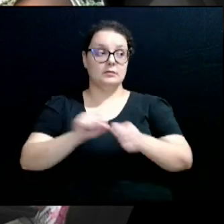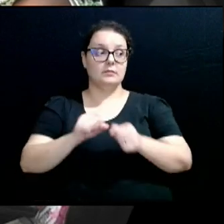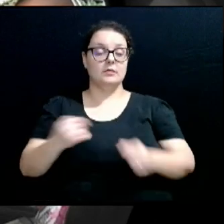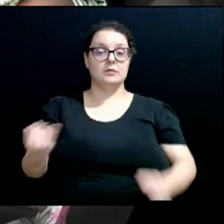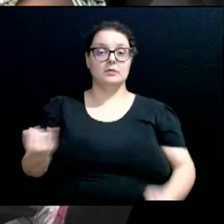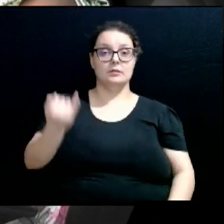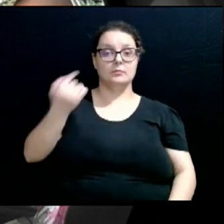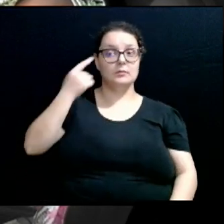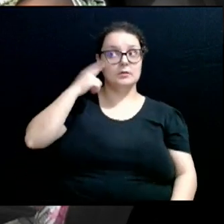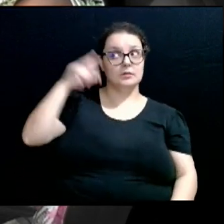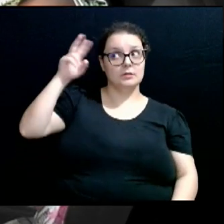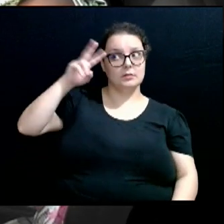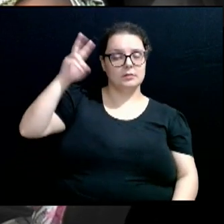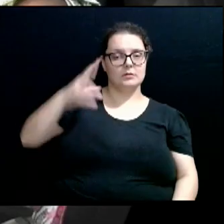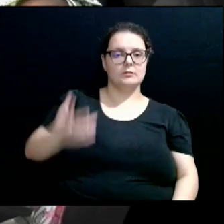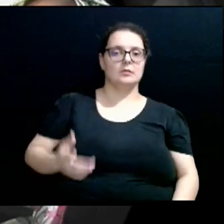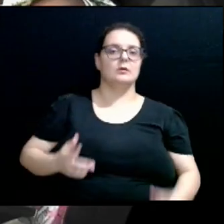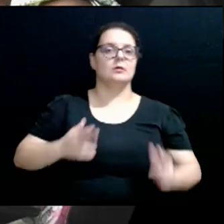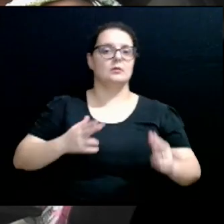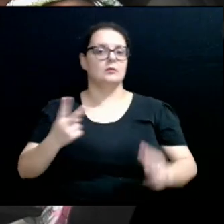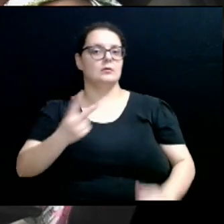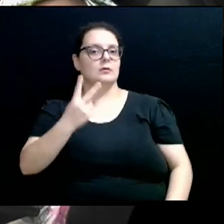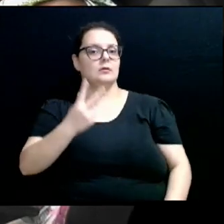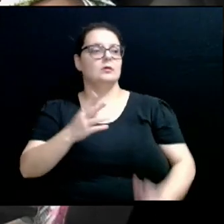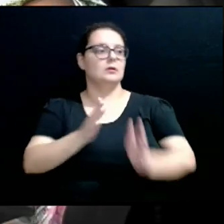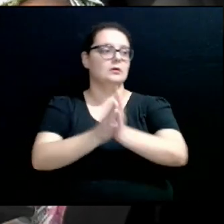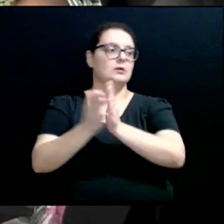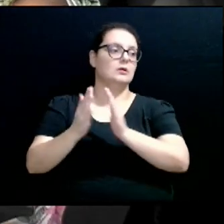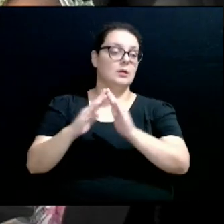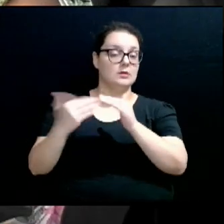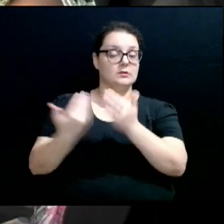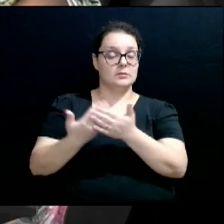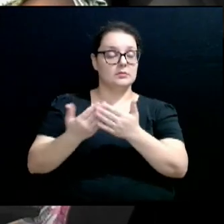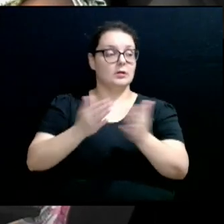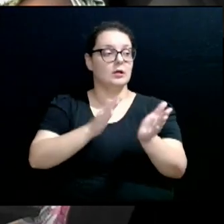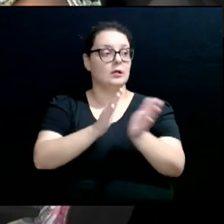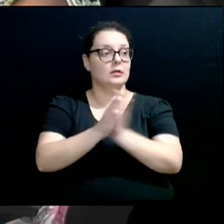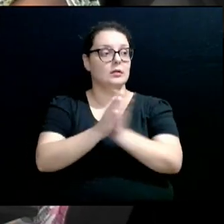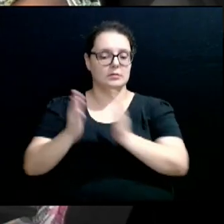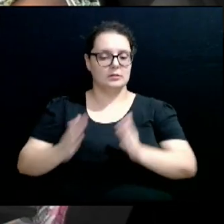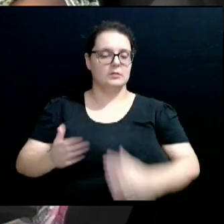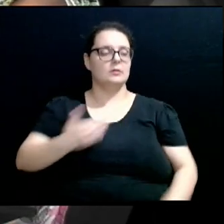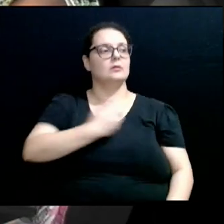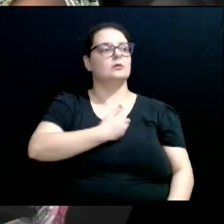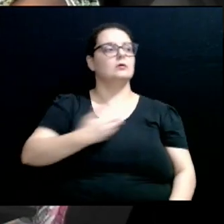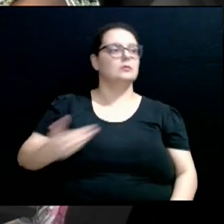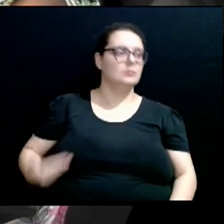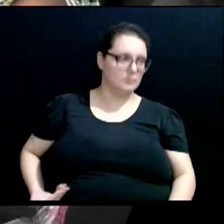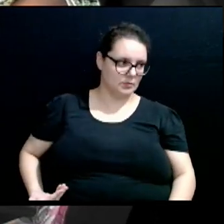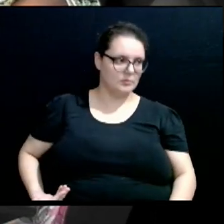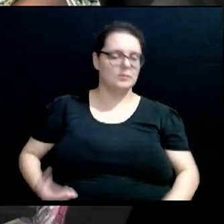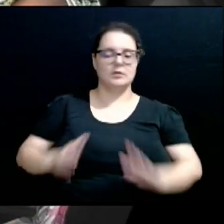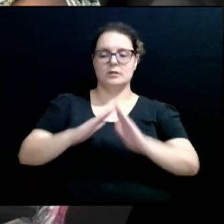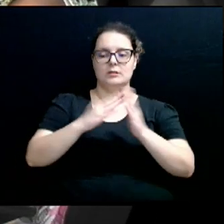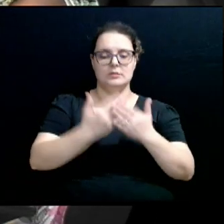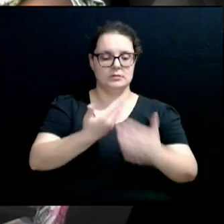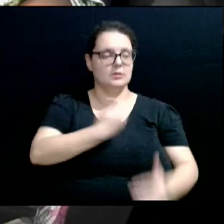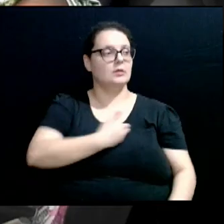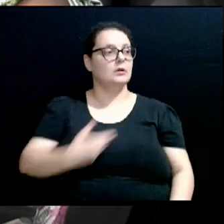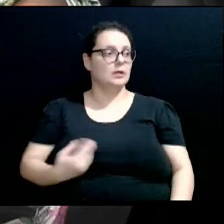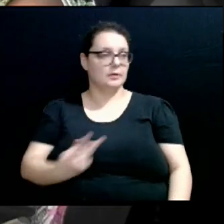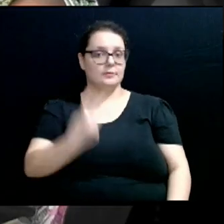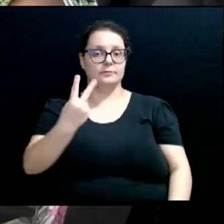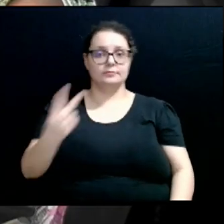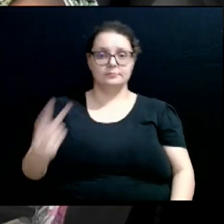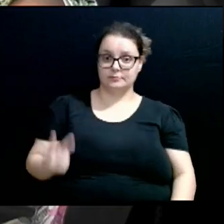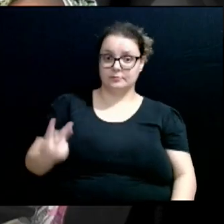nós valorizamos a escola pública, não é, Valéria? De nós valorizarmos as bibliotecas públicas, né? E que haja investimento nelas,